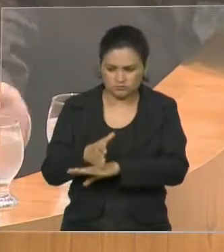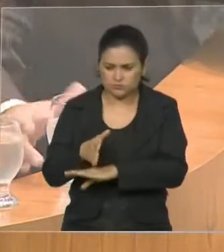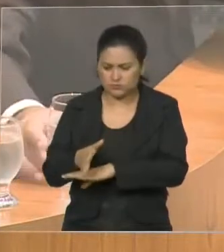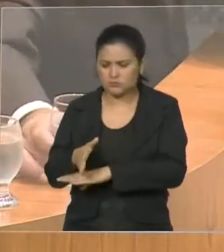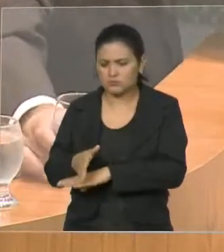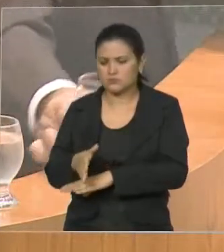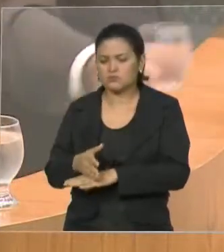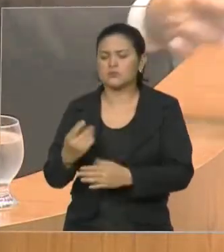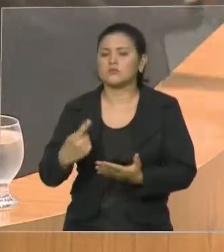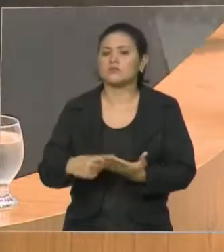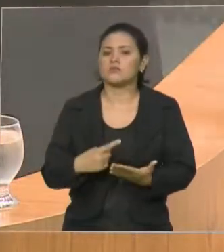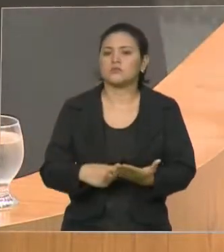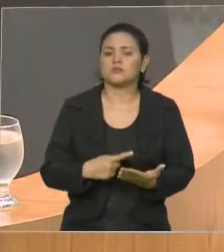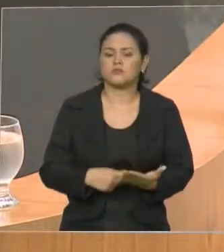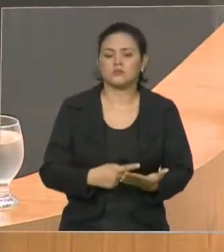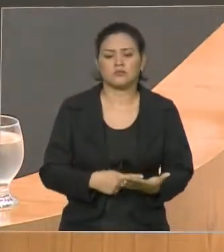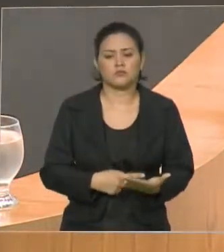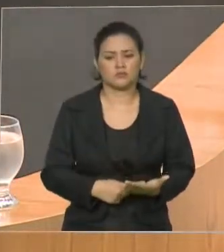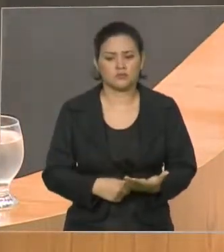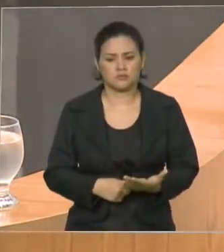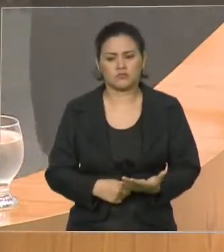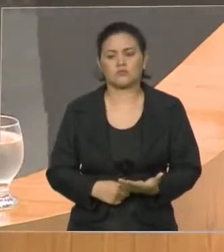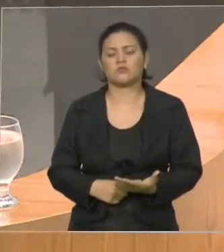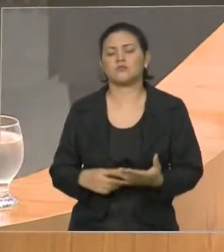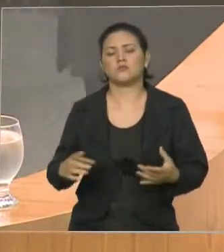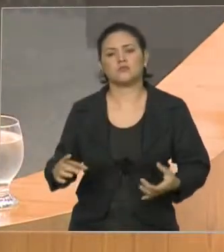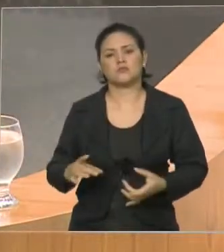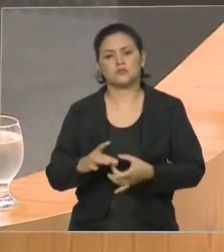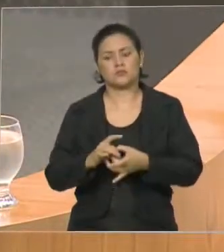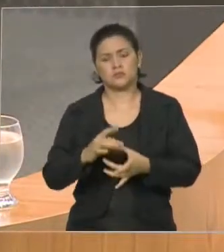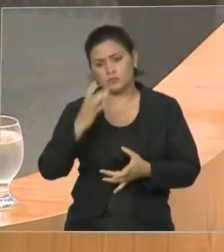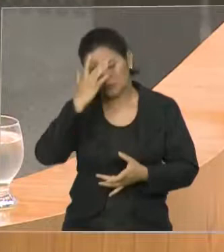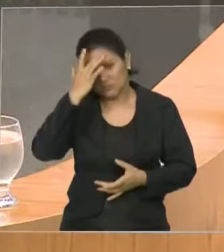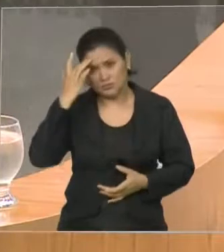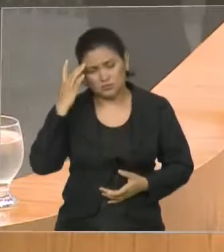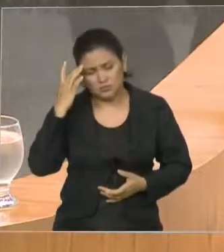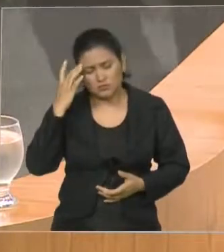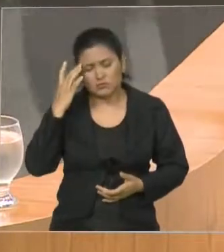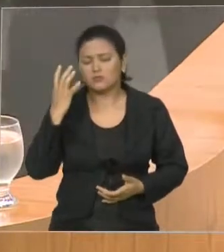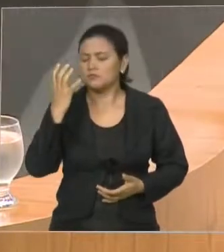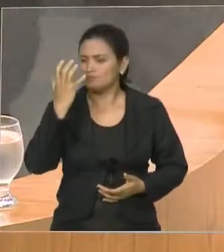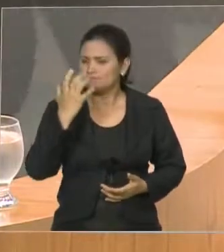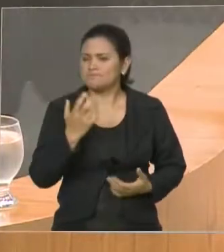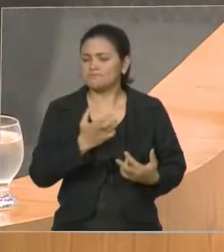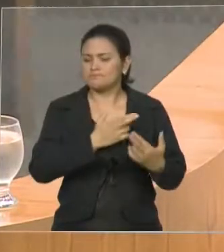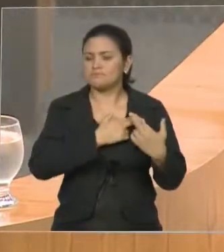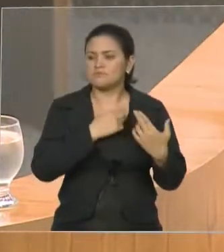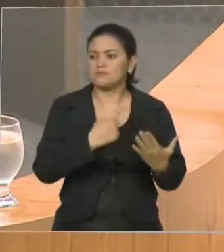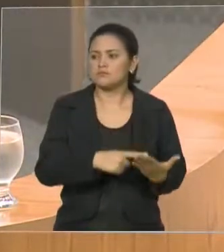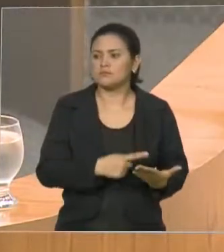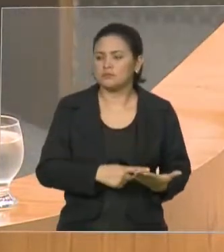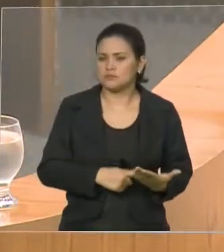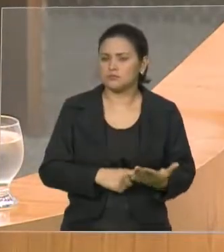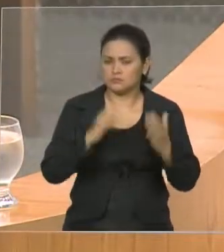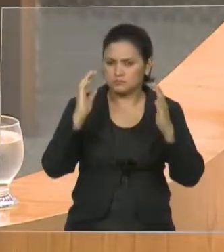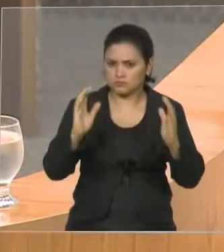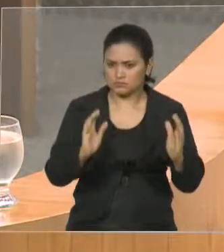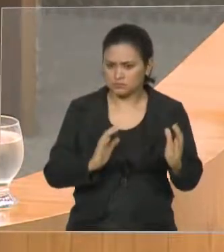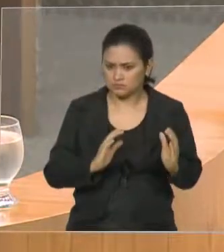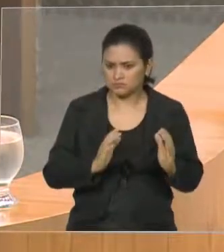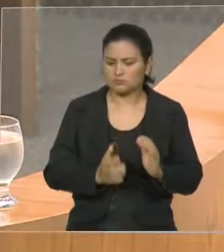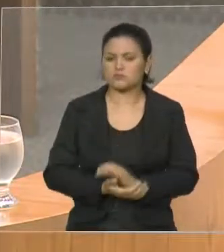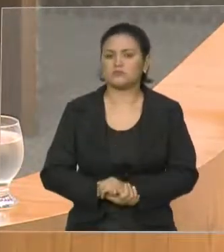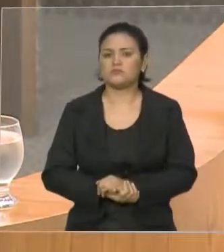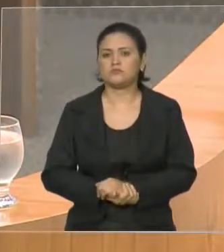e de compromissos que foram firmados, que as pessoas foram verdadeiras, foram leais e honraram esse compromisso com o deputado Zé Inácio, senão não estaria